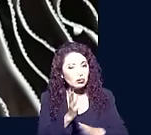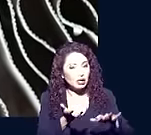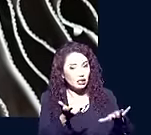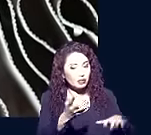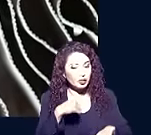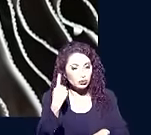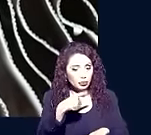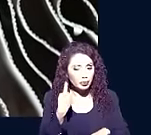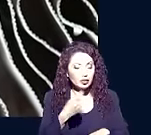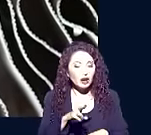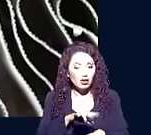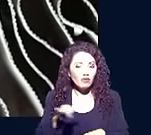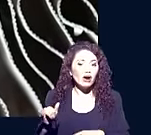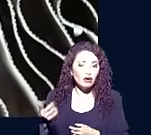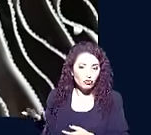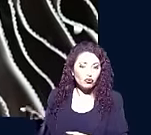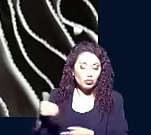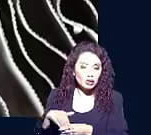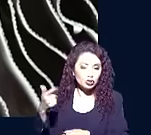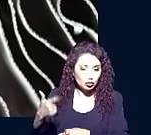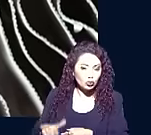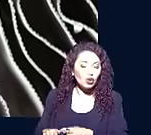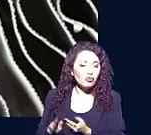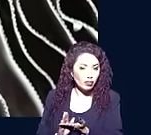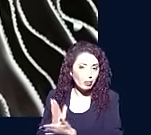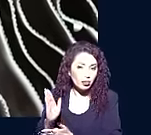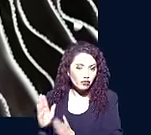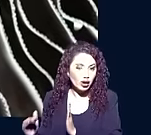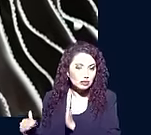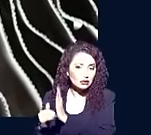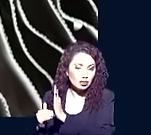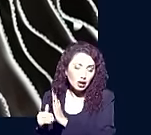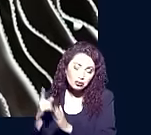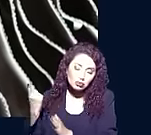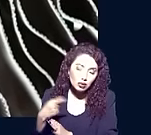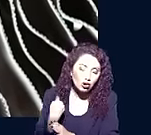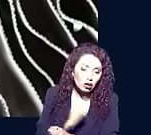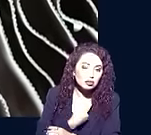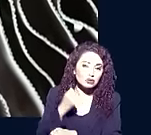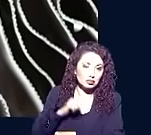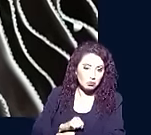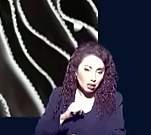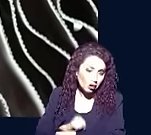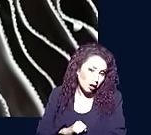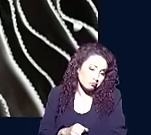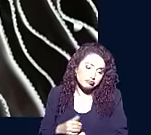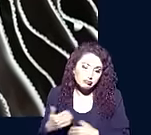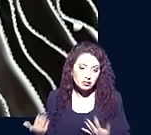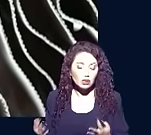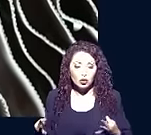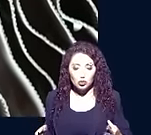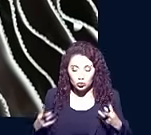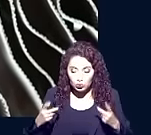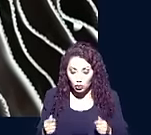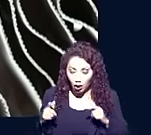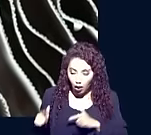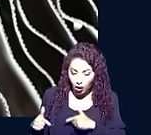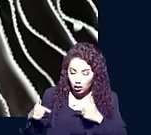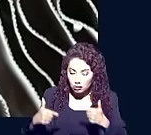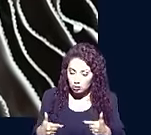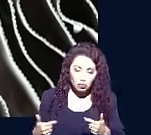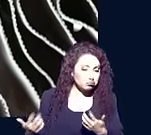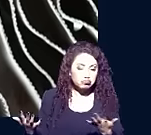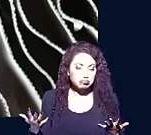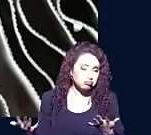está agora prestes a ser votado eu penso aprovada no Senado e nós vamos esperar então todas essas ações foram no